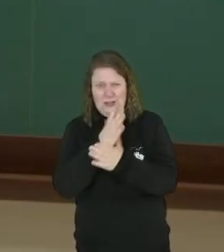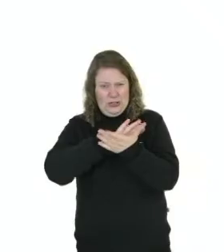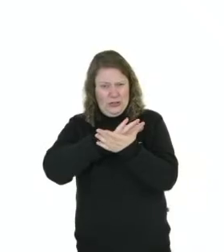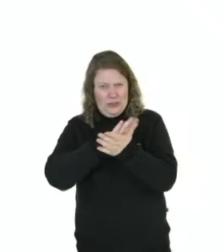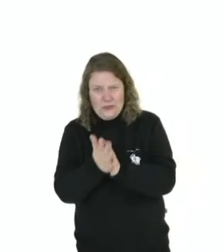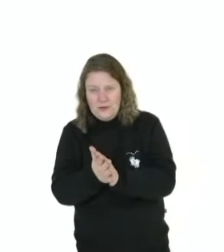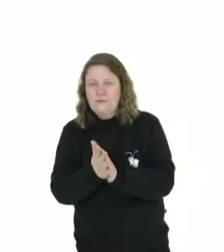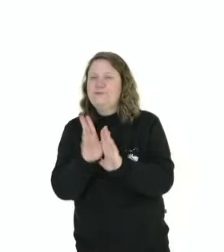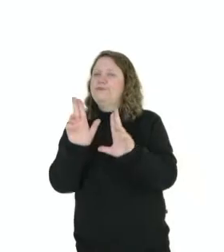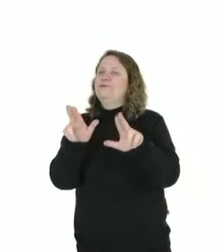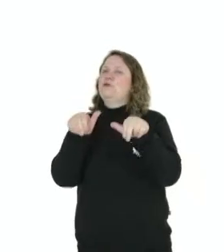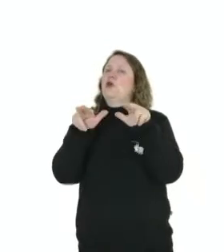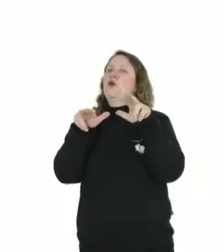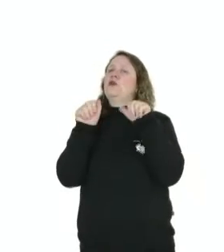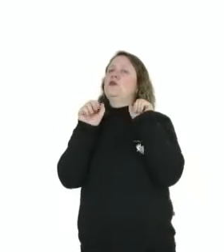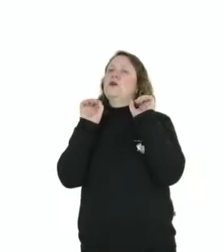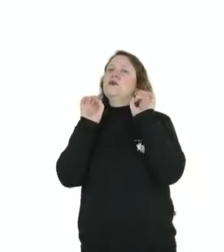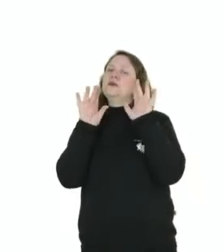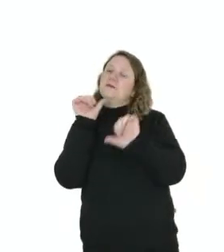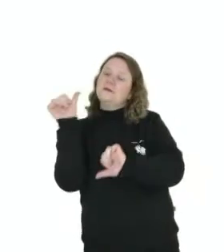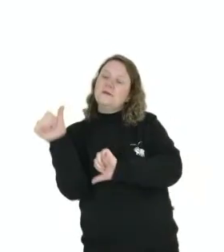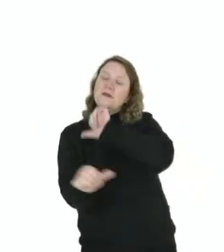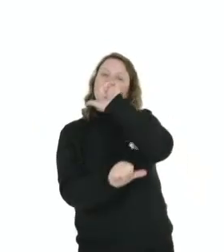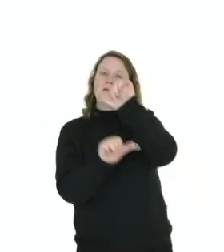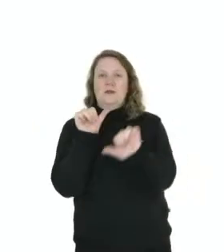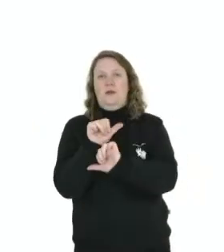destrói, apenas se transforma de um tipo